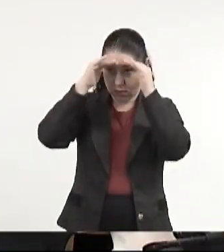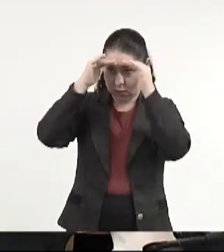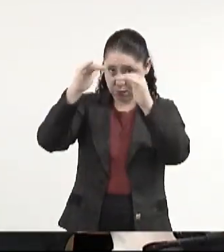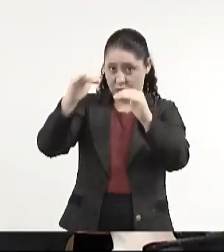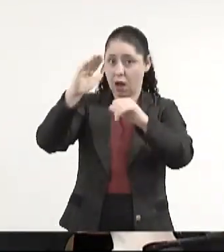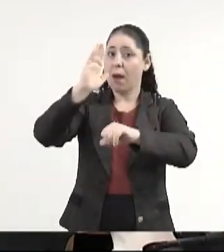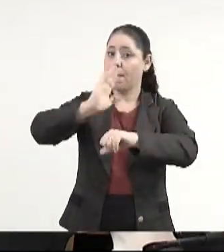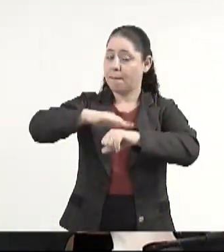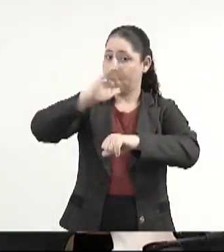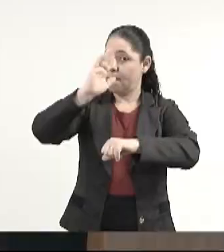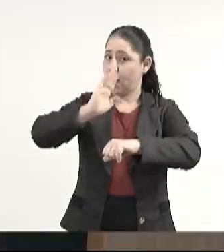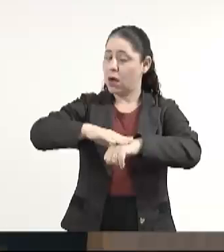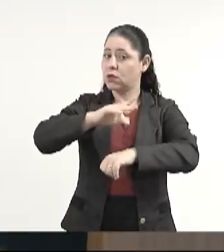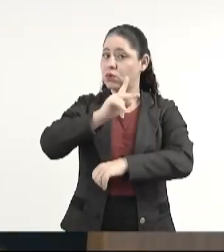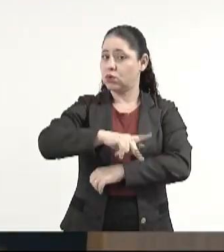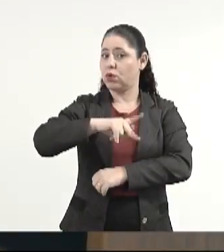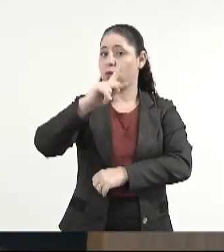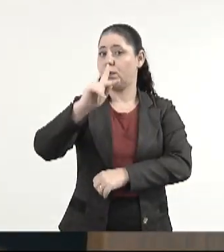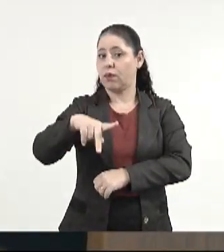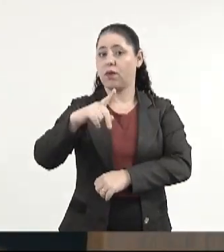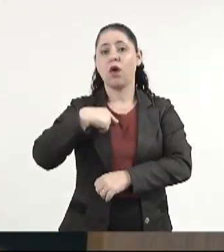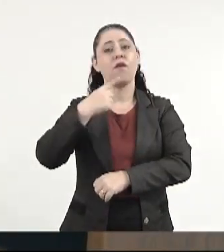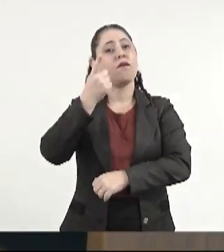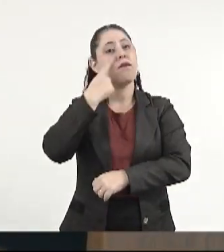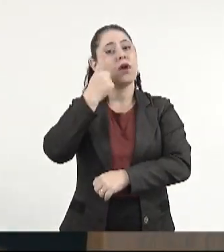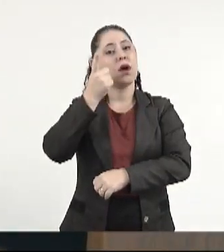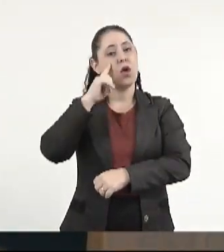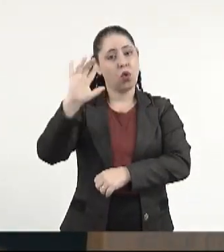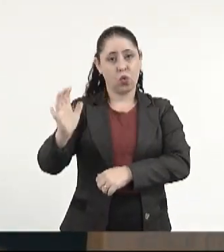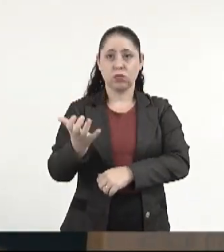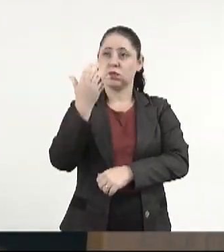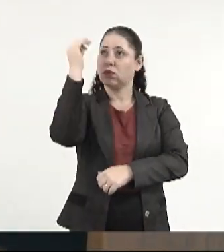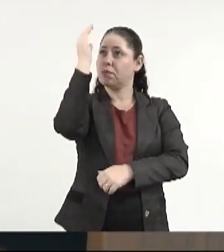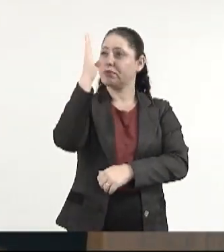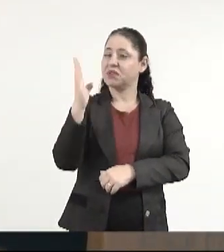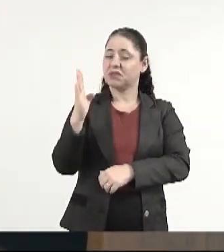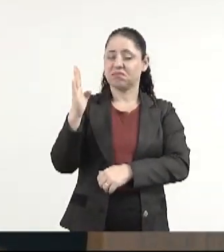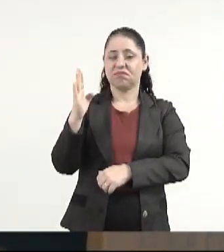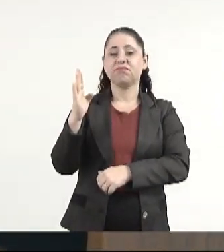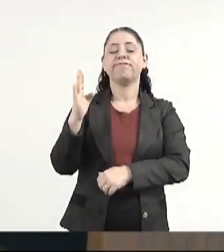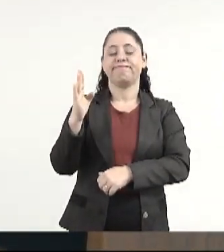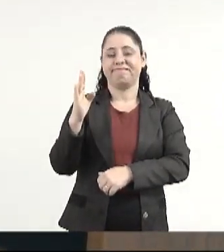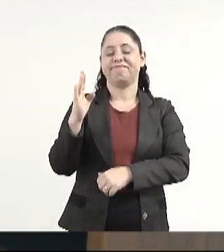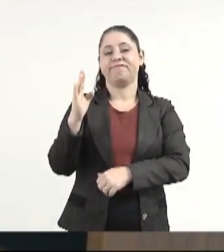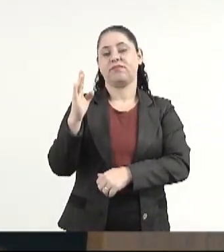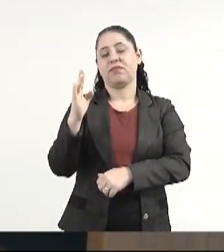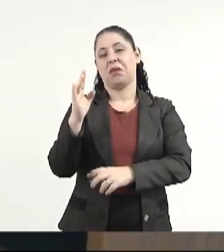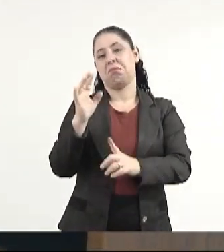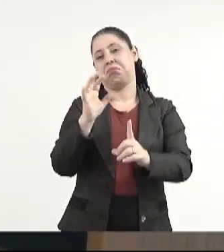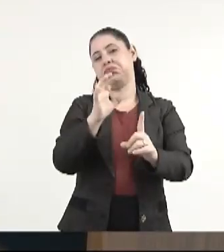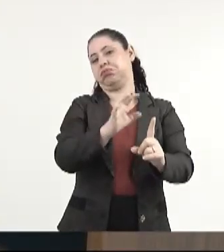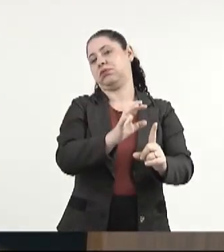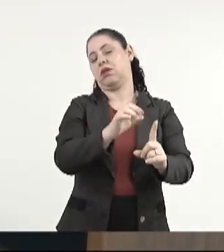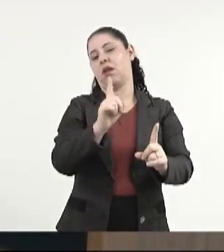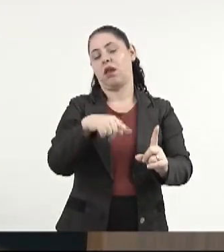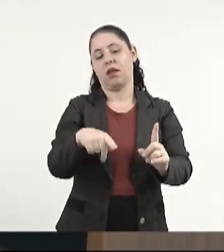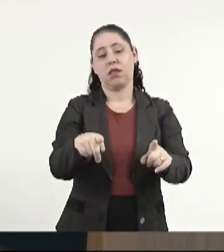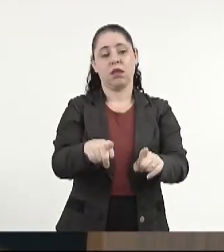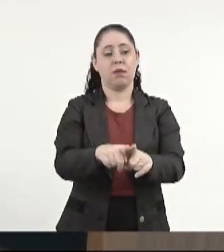respeitar mais os professores, e nós temos visto isso acontecer no Brasil, no país todo, né?